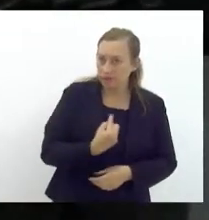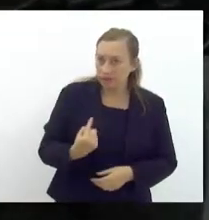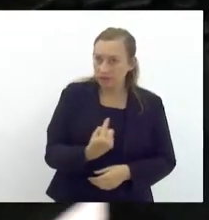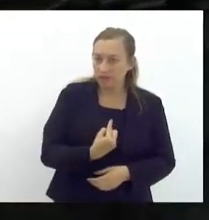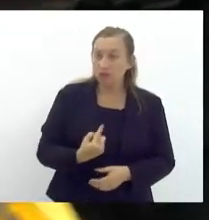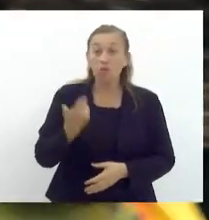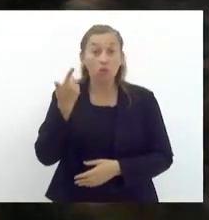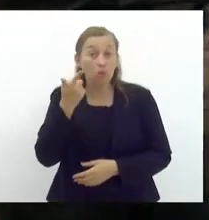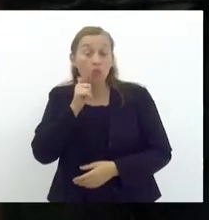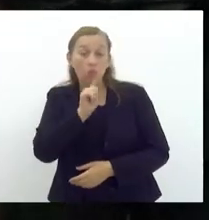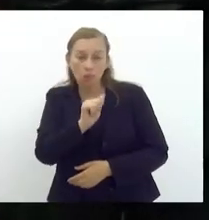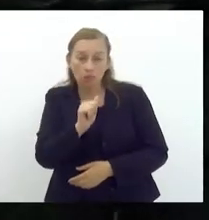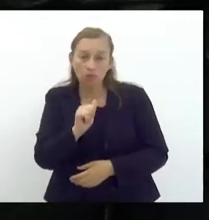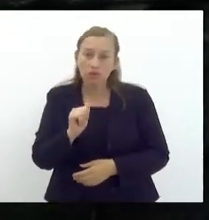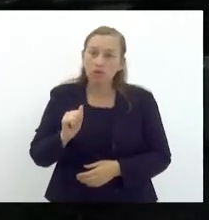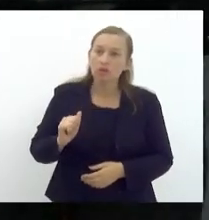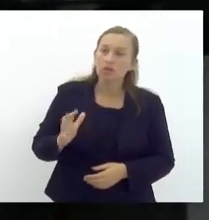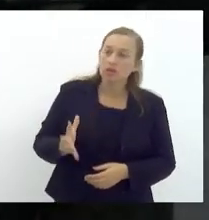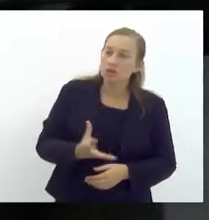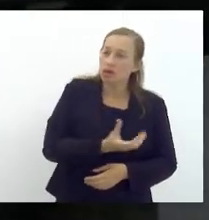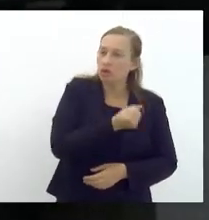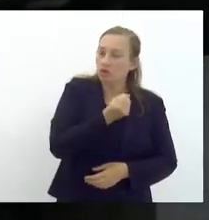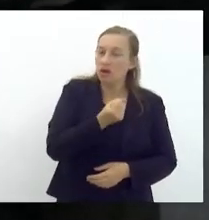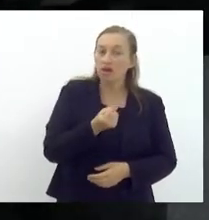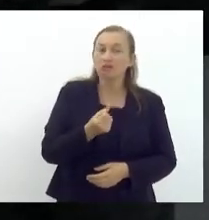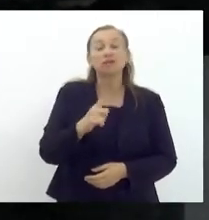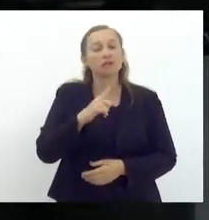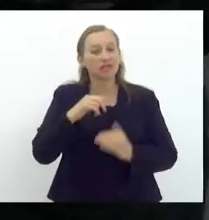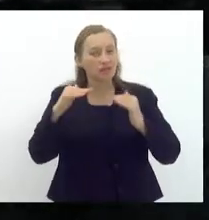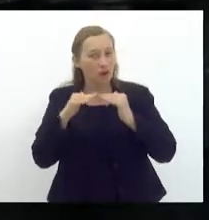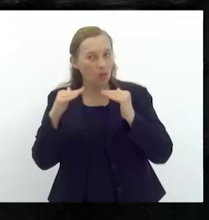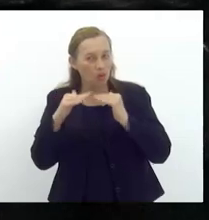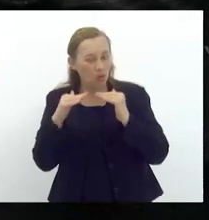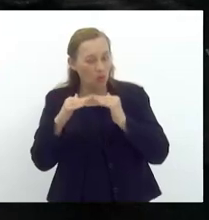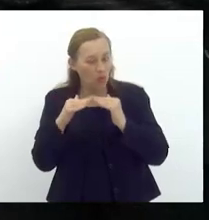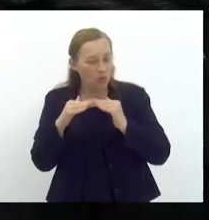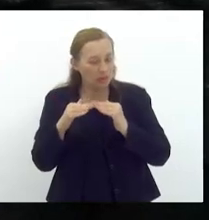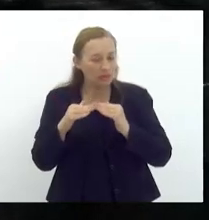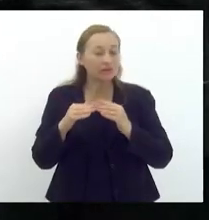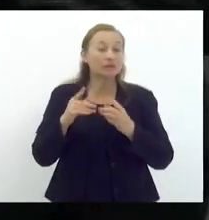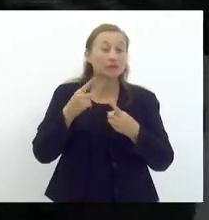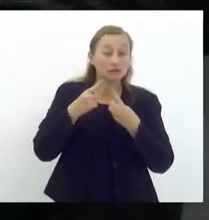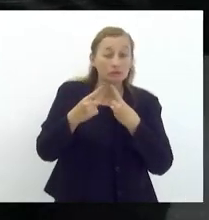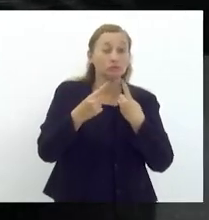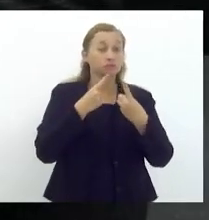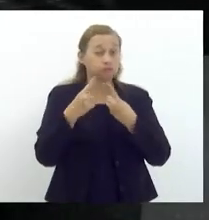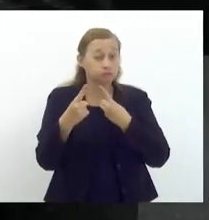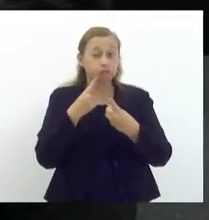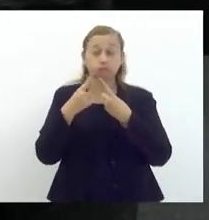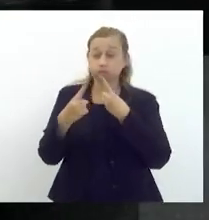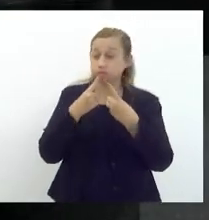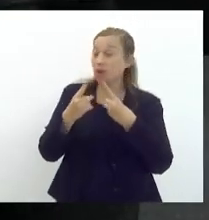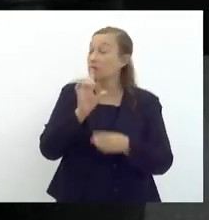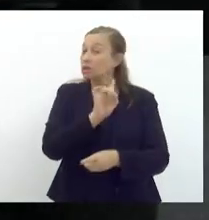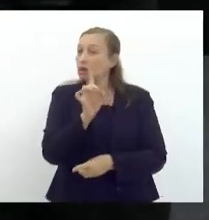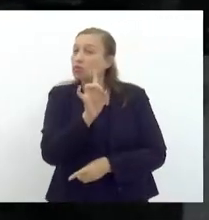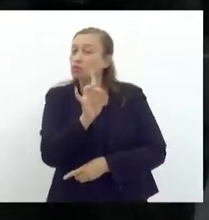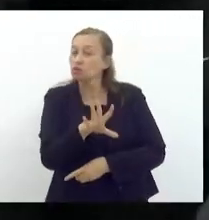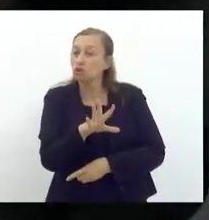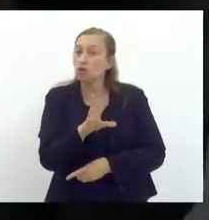conseguimos resgatar e houve acordo mas nós nos batemos por isso não só